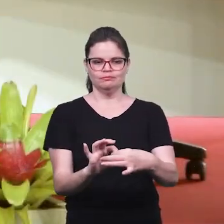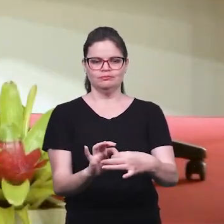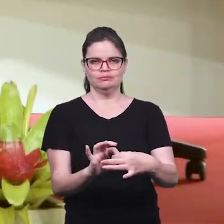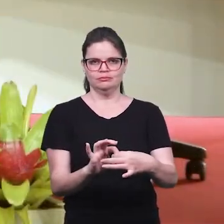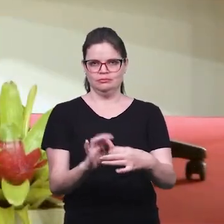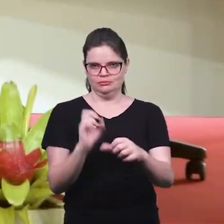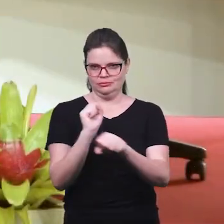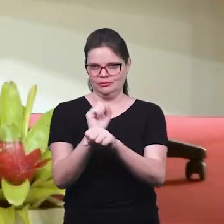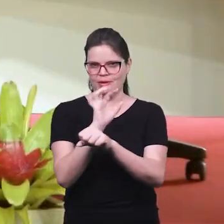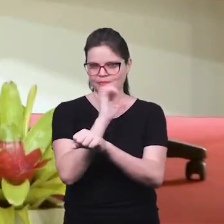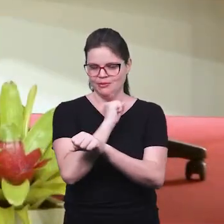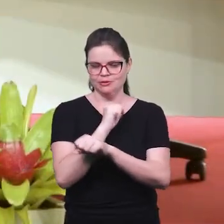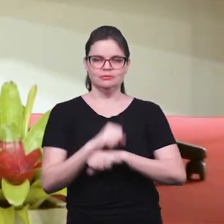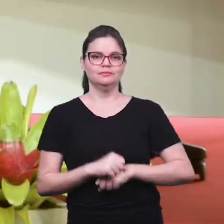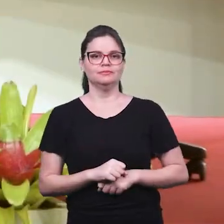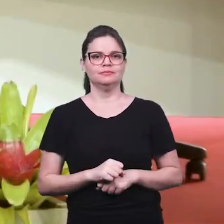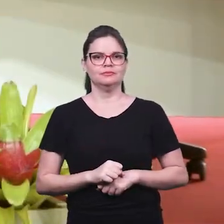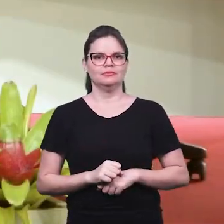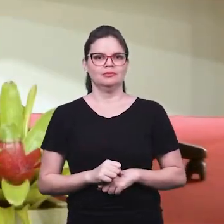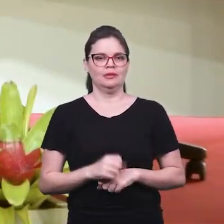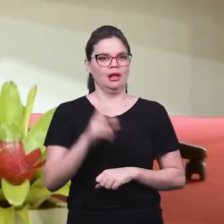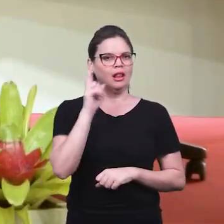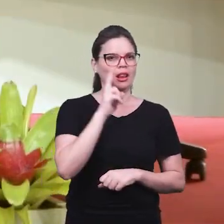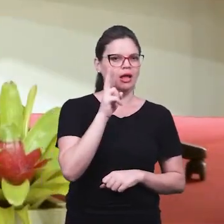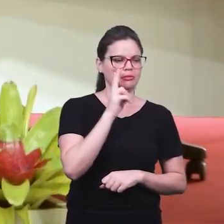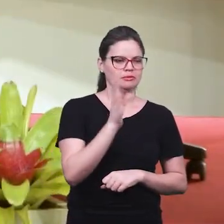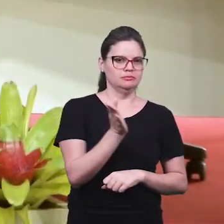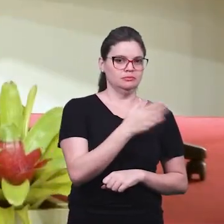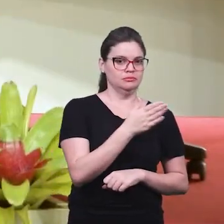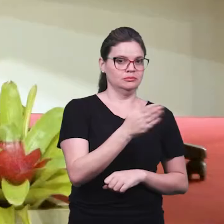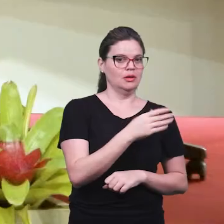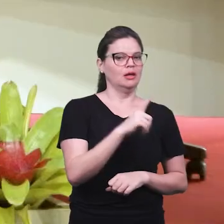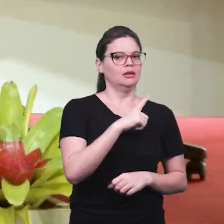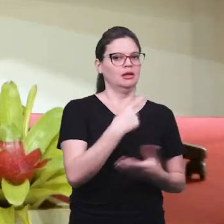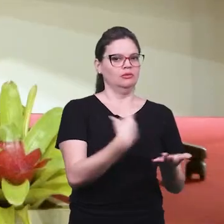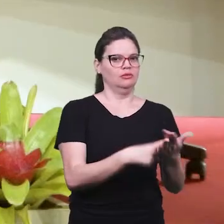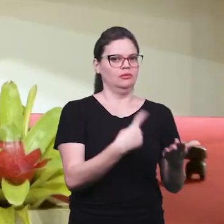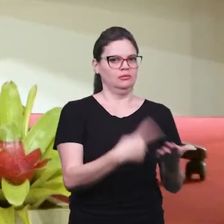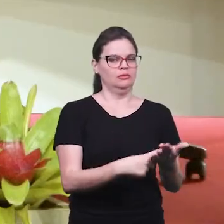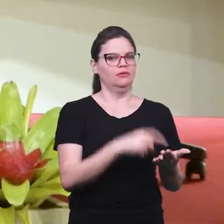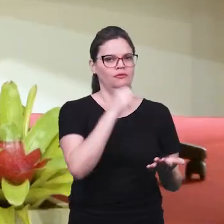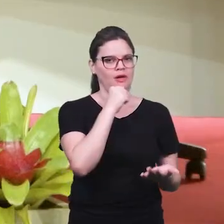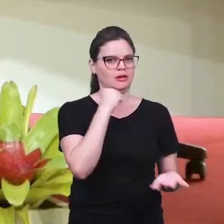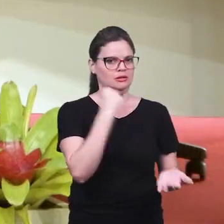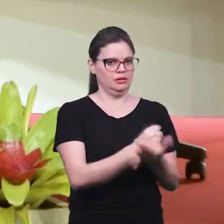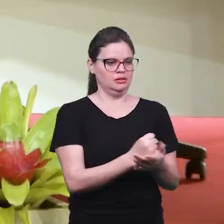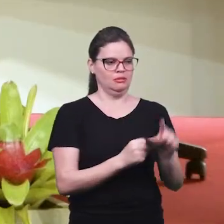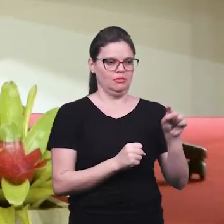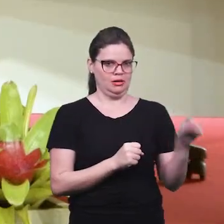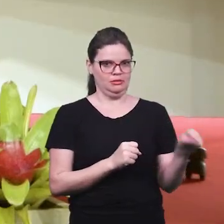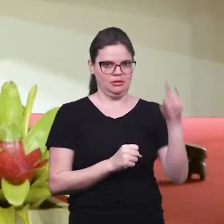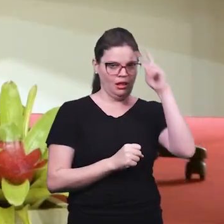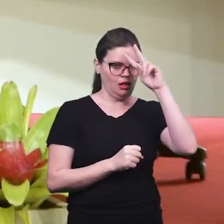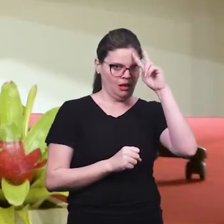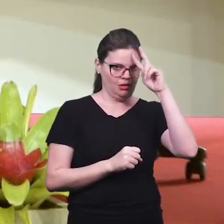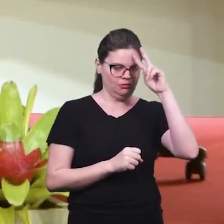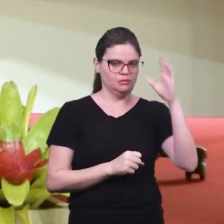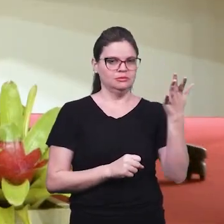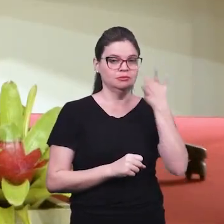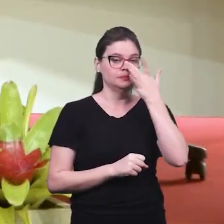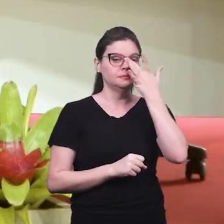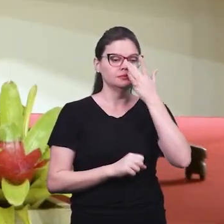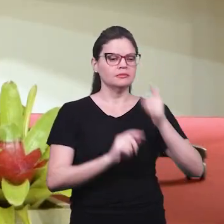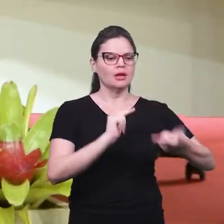pausazinha aqui. Ele fez um acordo com Israel, uma aliança, que foi o Velho Testamento. Israel